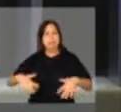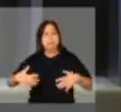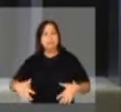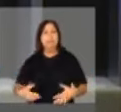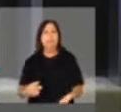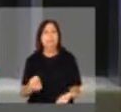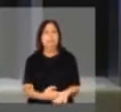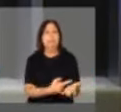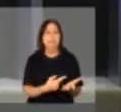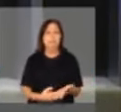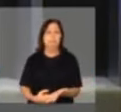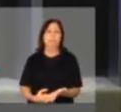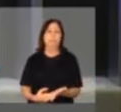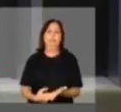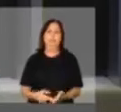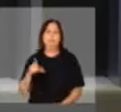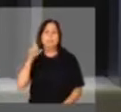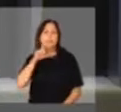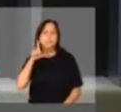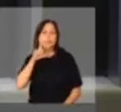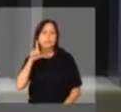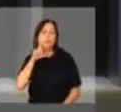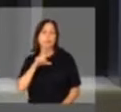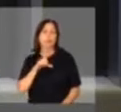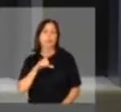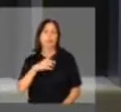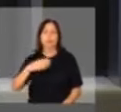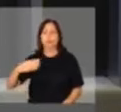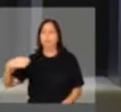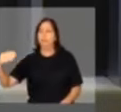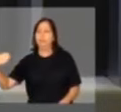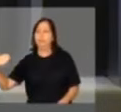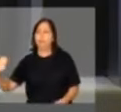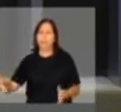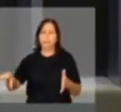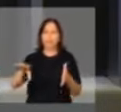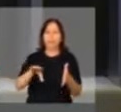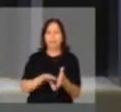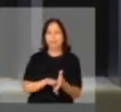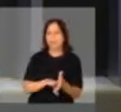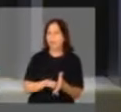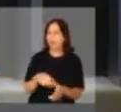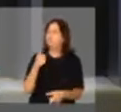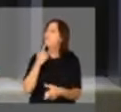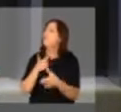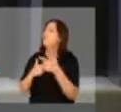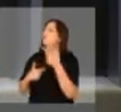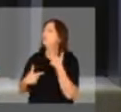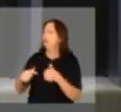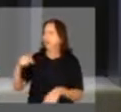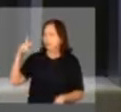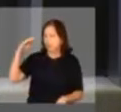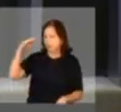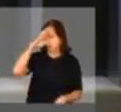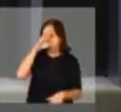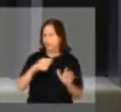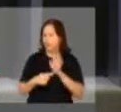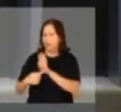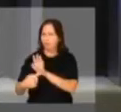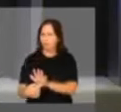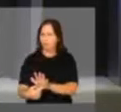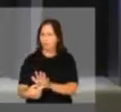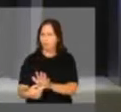Estados Unidos e diz que a intenção dele é desconstruir o Brasil. Quantas escolas públicas Bolsonaro